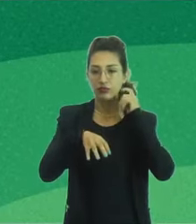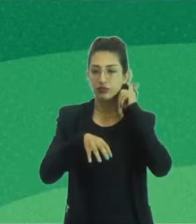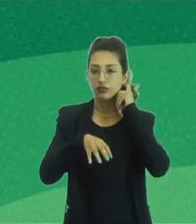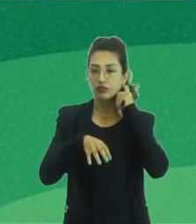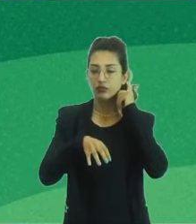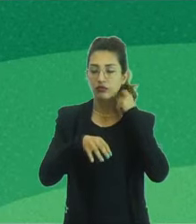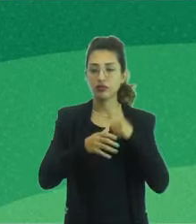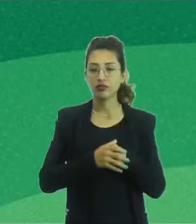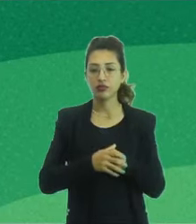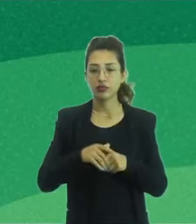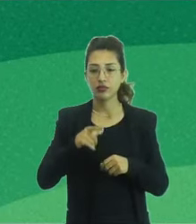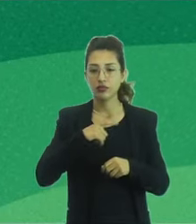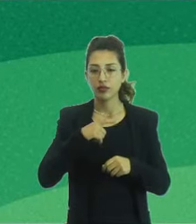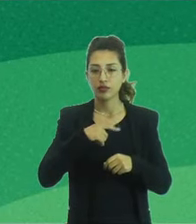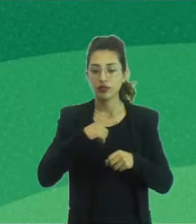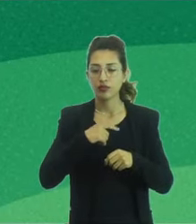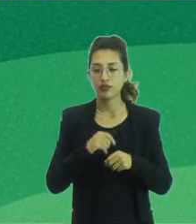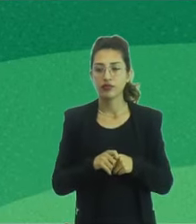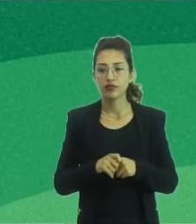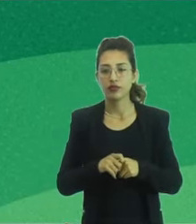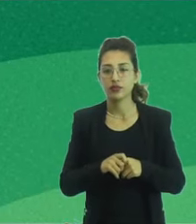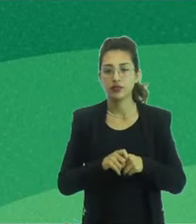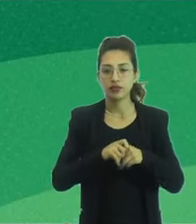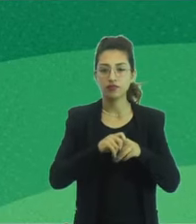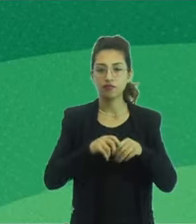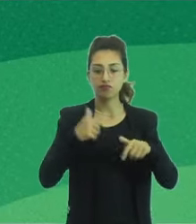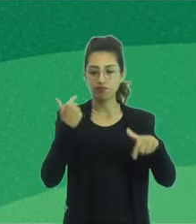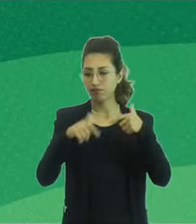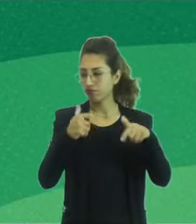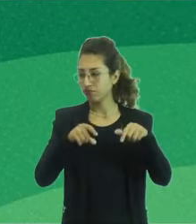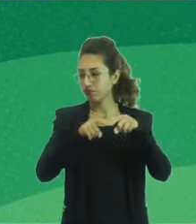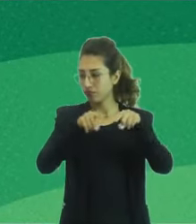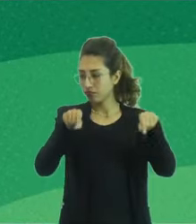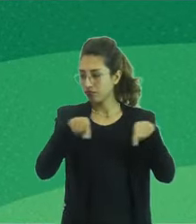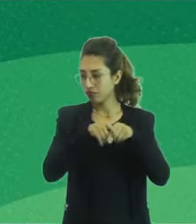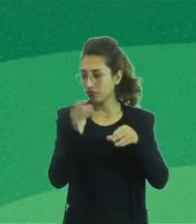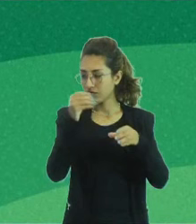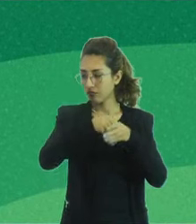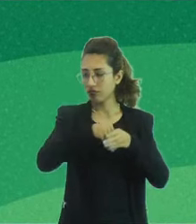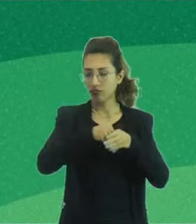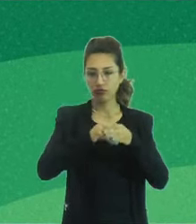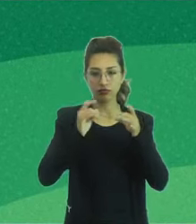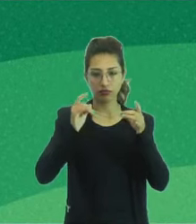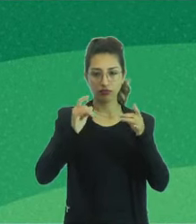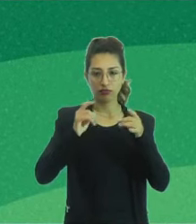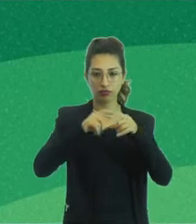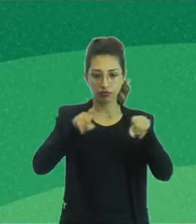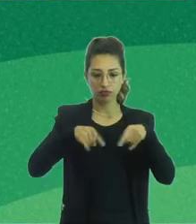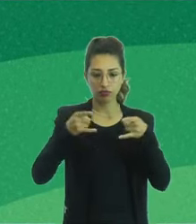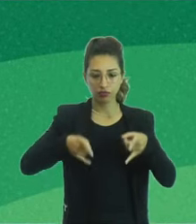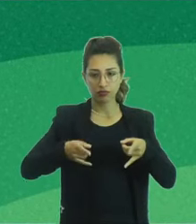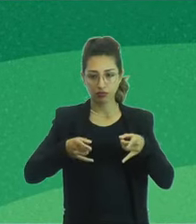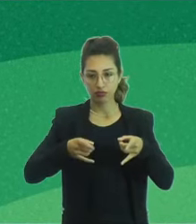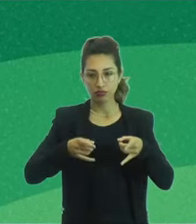basicamente tudo é feito dentro desse lugar aí eu não saio de dentro do meu quarto e é feito com muito amor